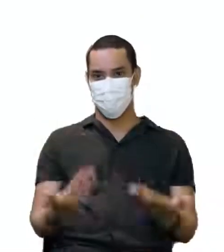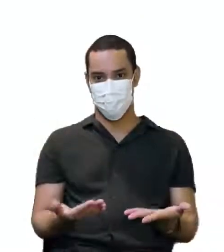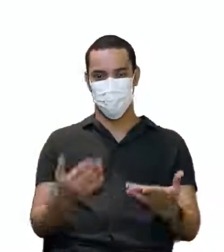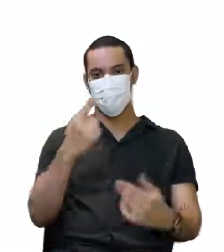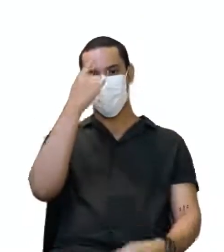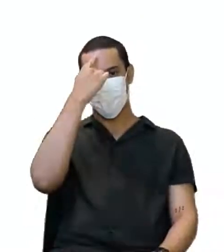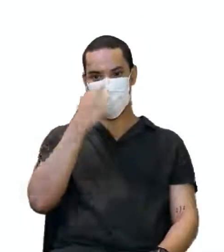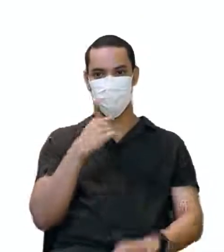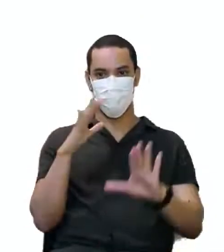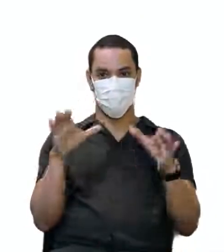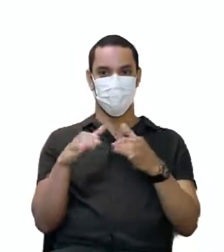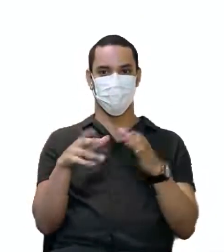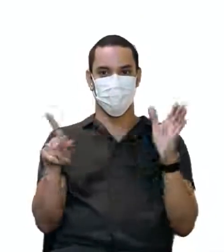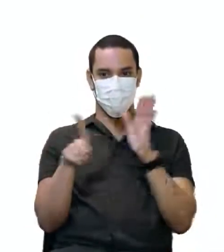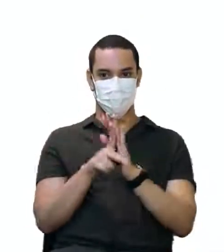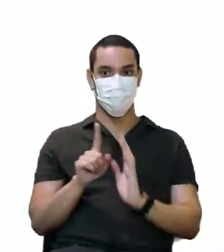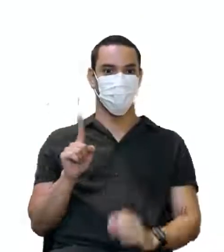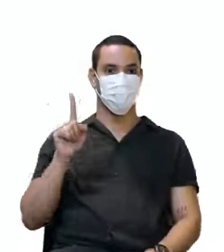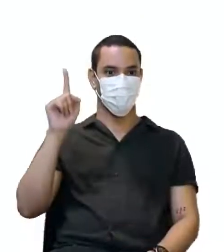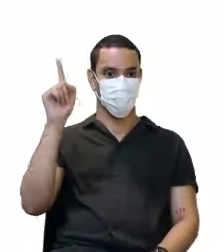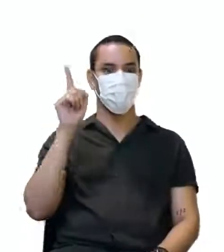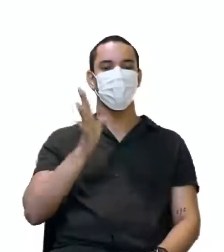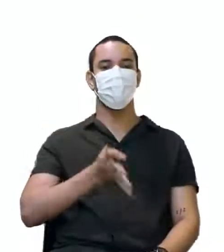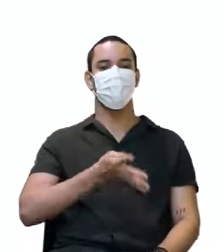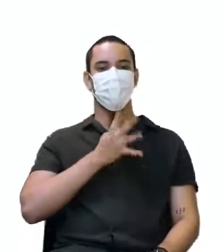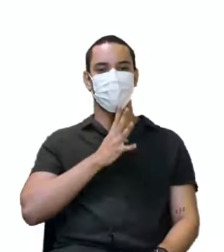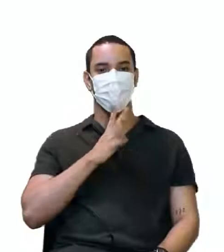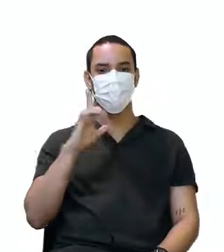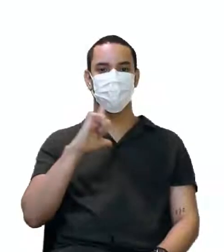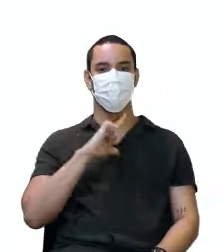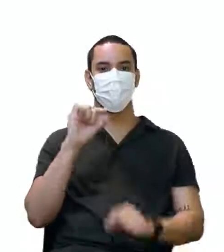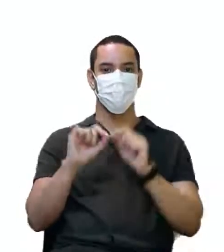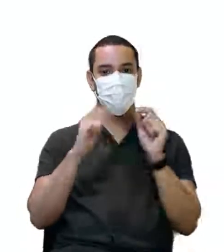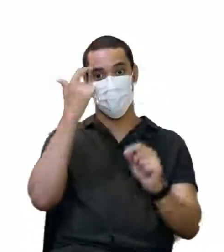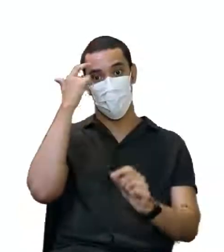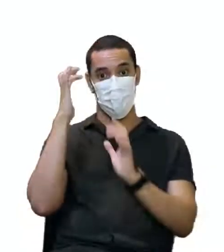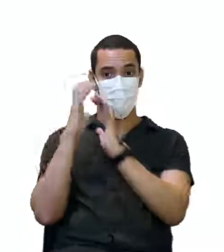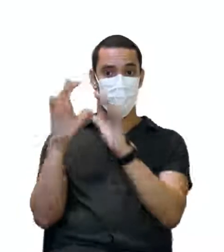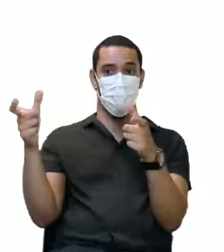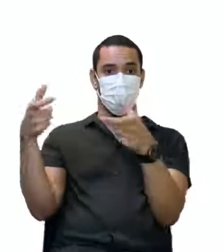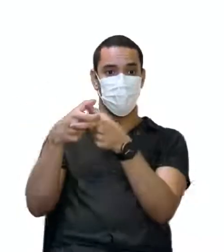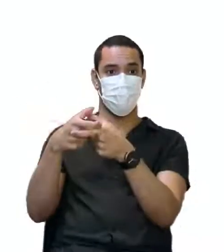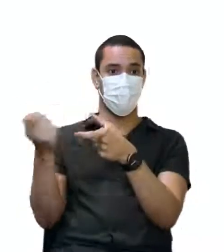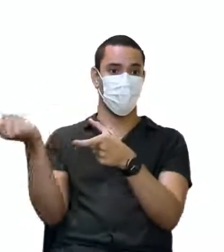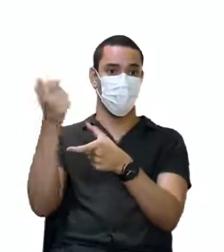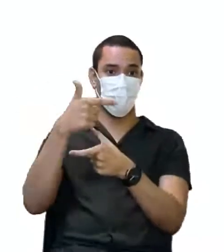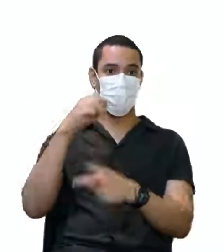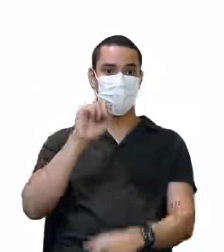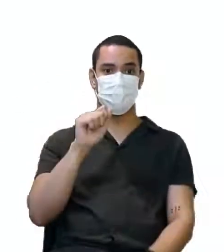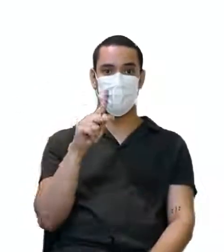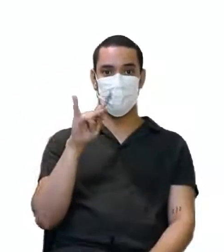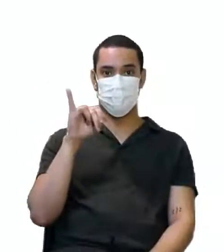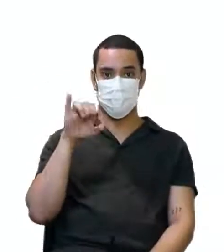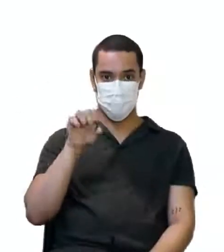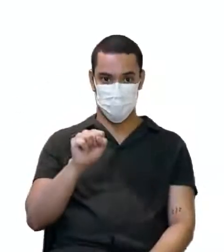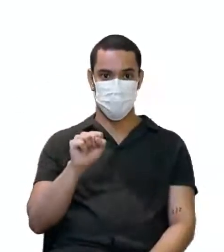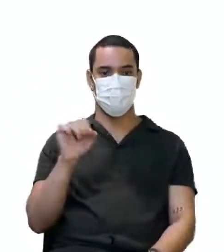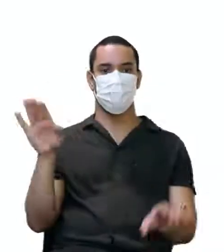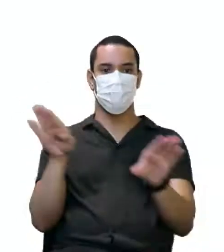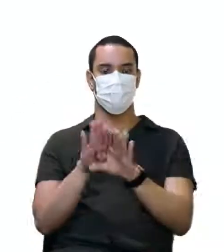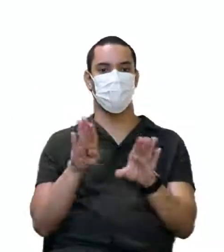das espécies de Australopithecus conhecidas tinha um cérebro bem menor que o do Homo sapiens,